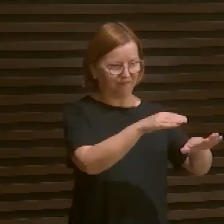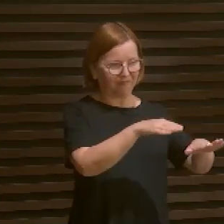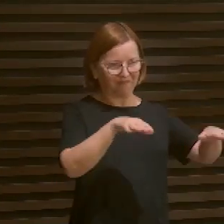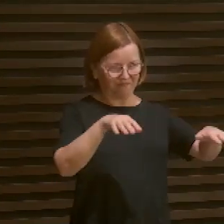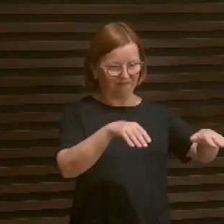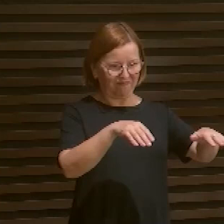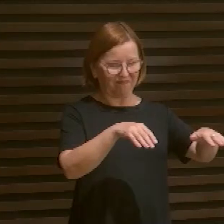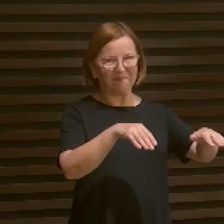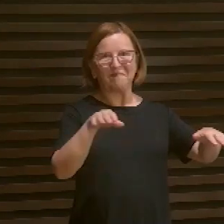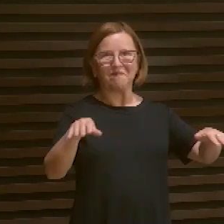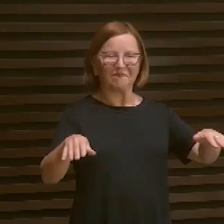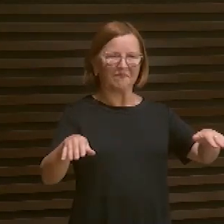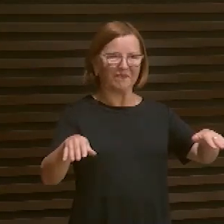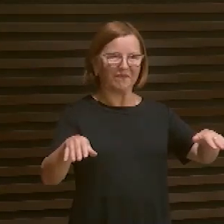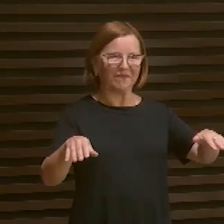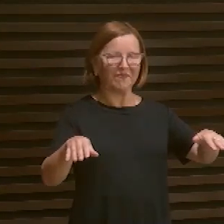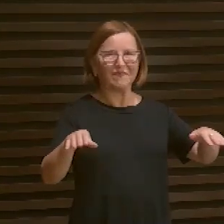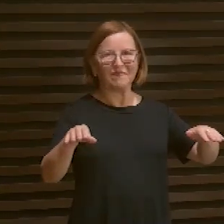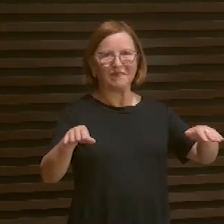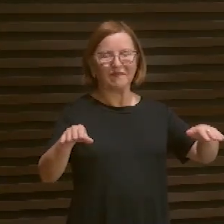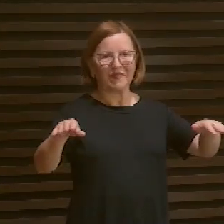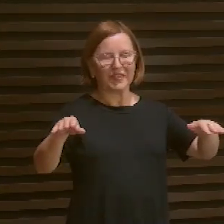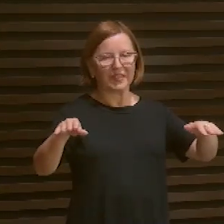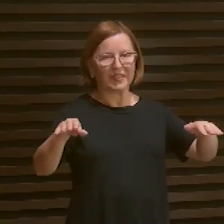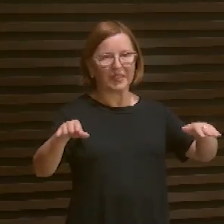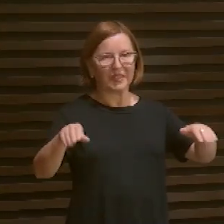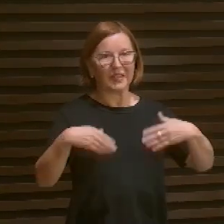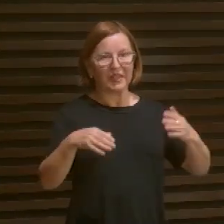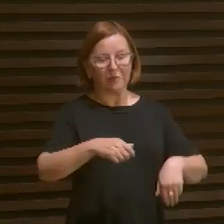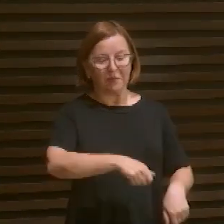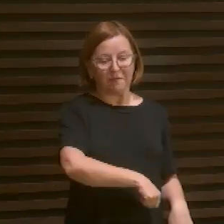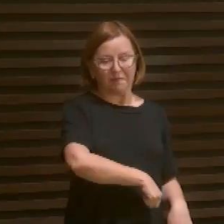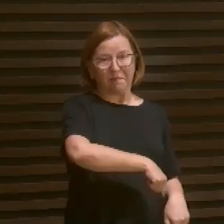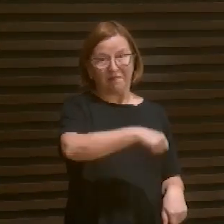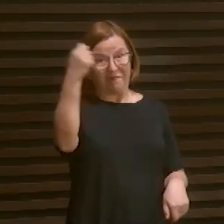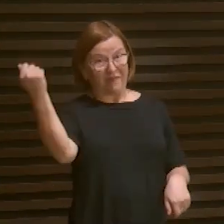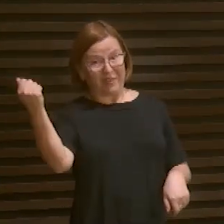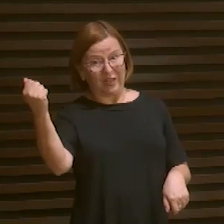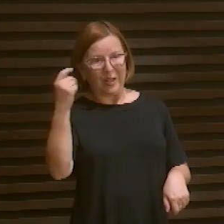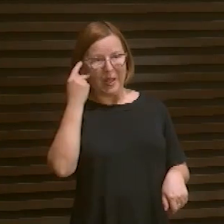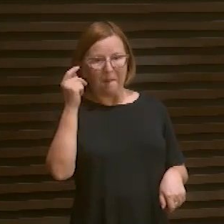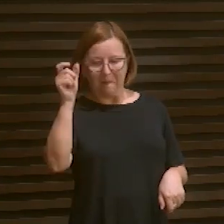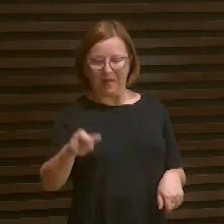passava para cá e dava uma adaga para o pecador